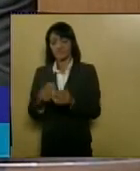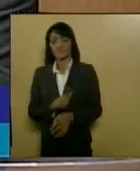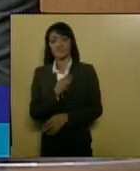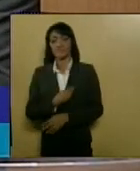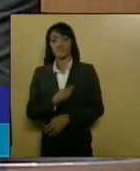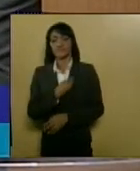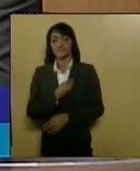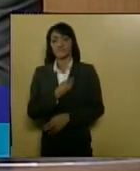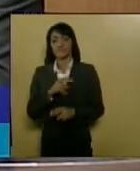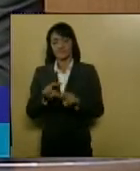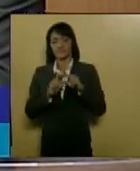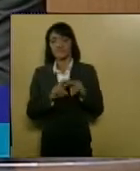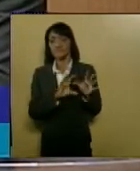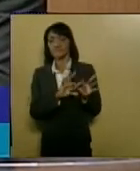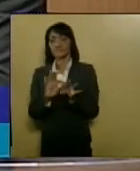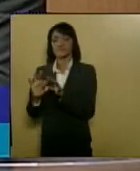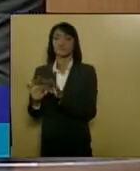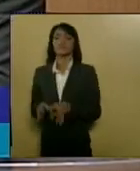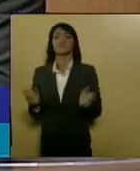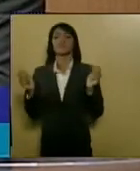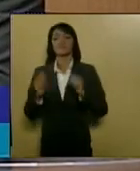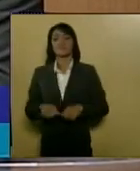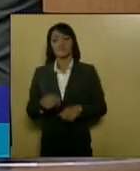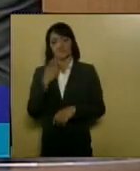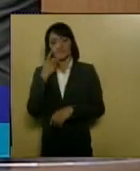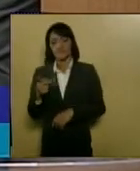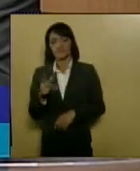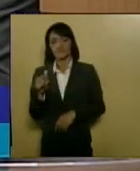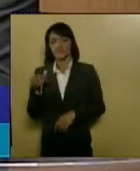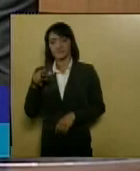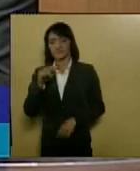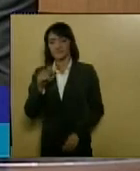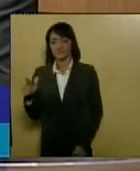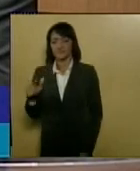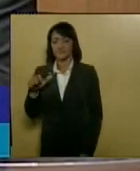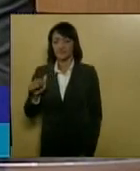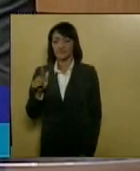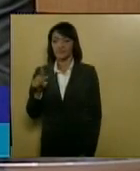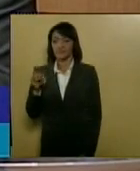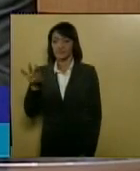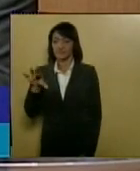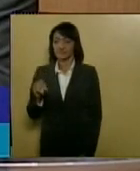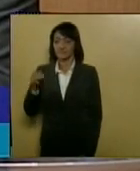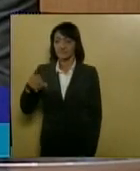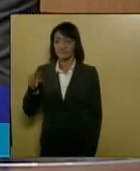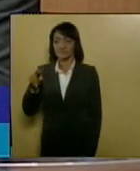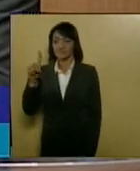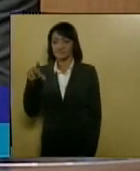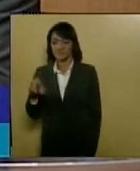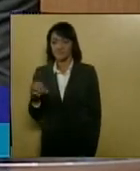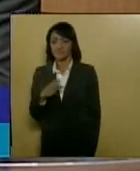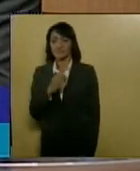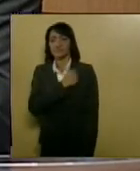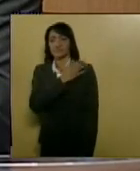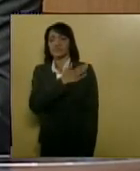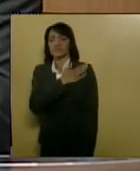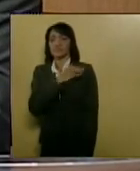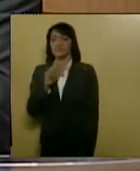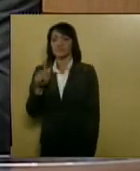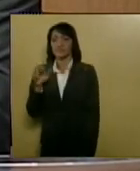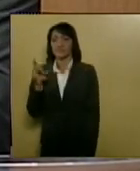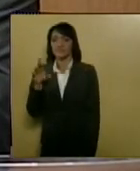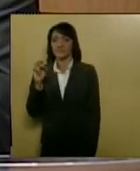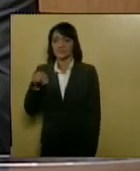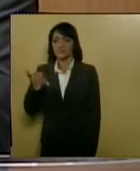Neste contexto, pode-se citar o general Augusto Mainardi Gomes, o capitão Jerônimo Bandeira de Melo,